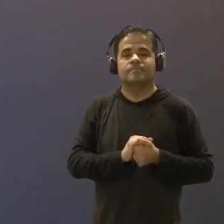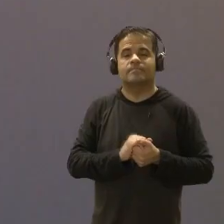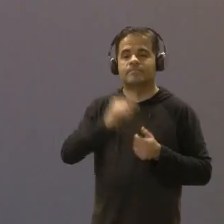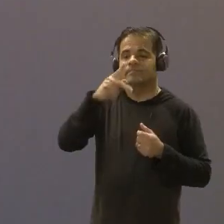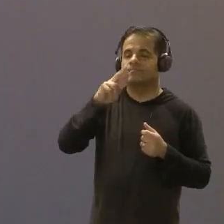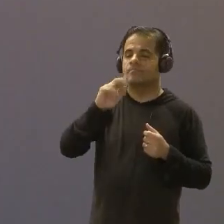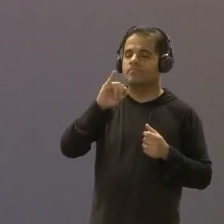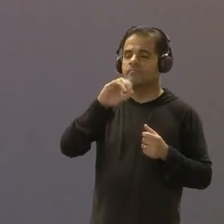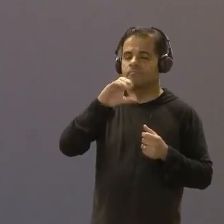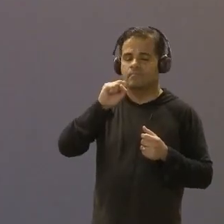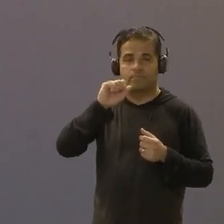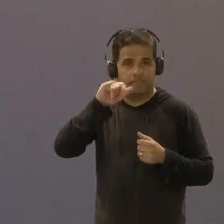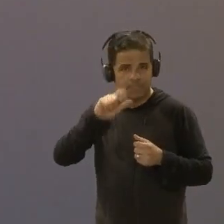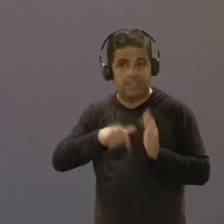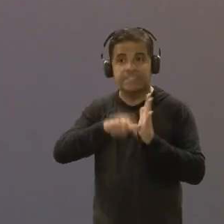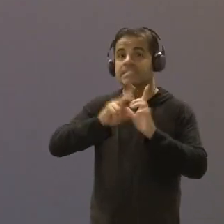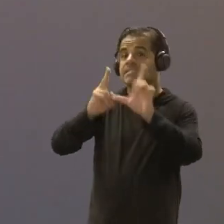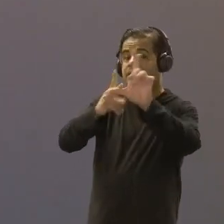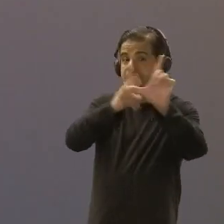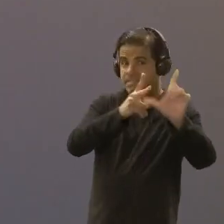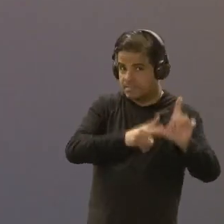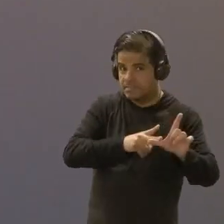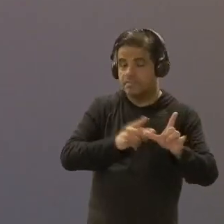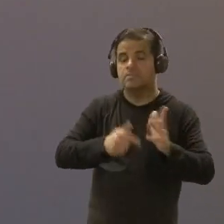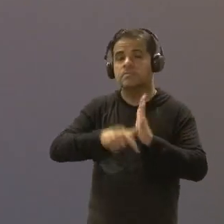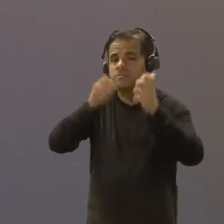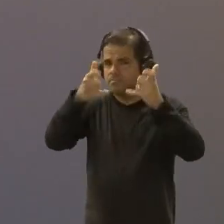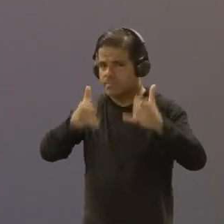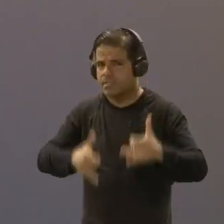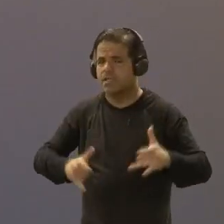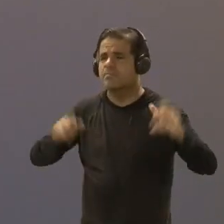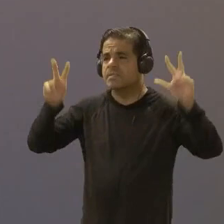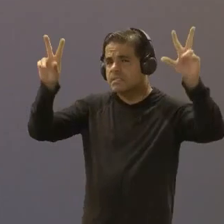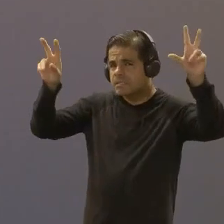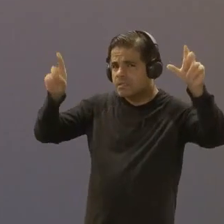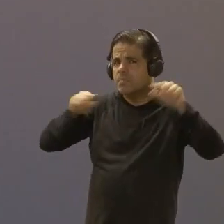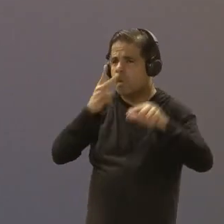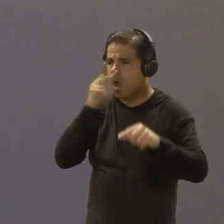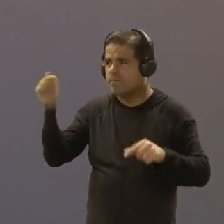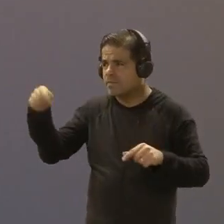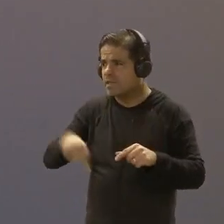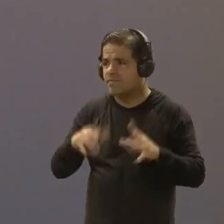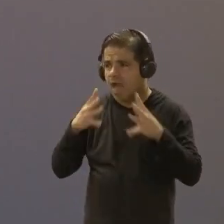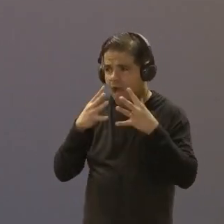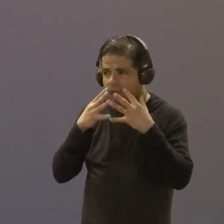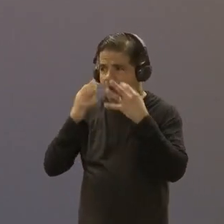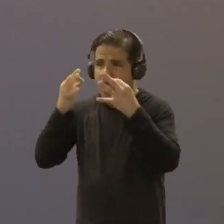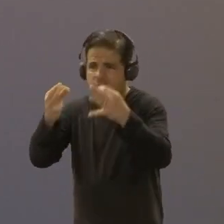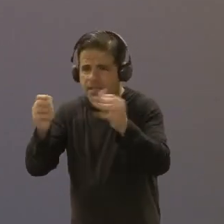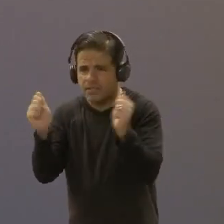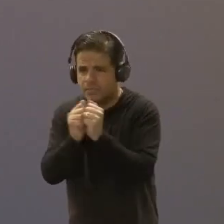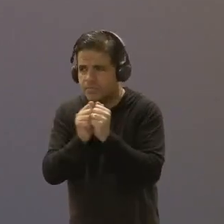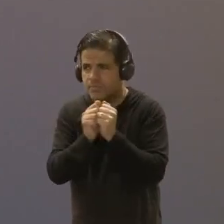Priscila Bezerra, antes da live a gente falou sobre esse tema, Priscila, acho que você estava aqui ligada com a gente.